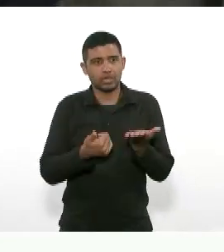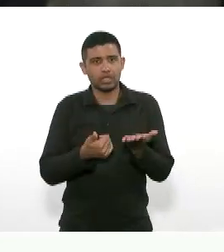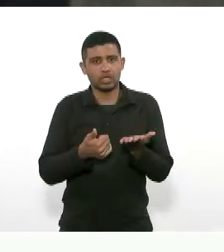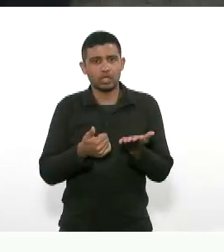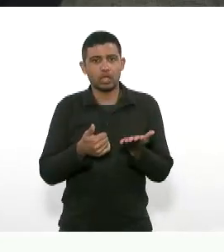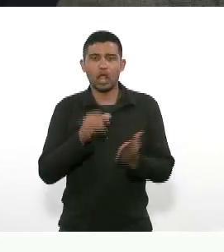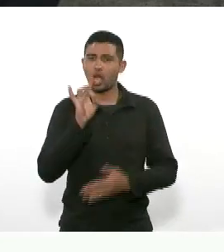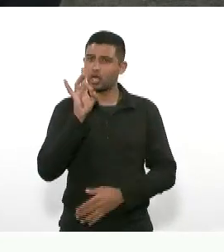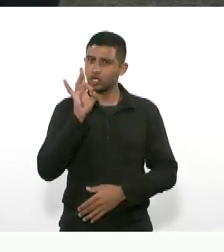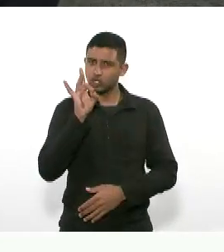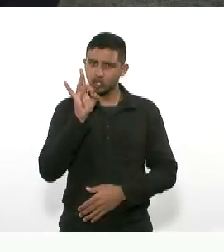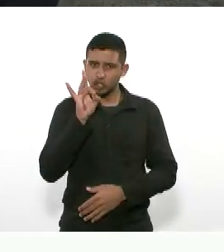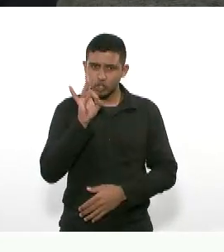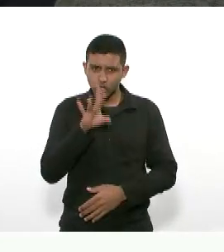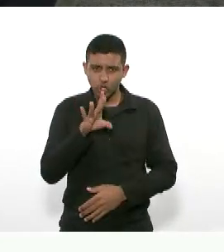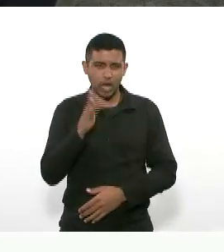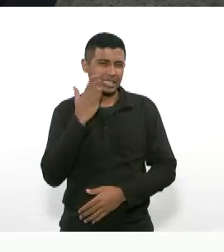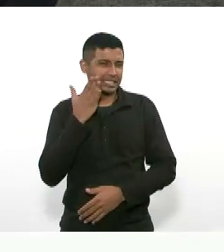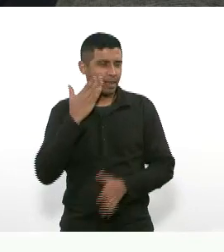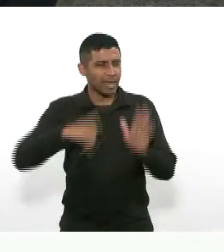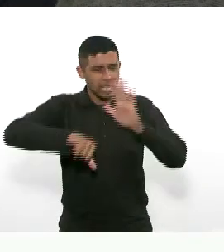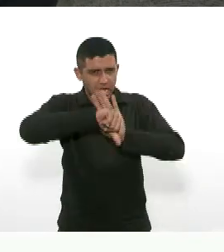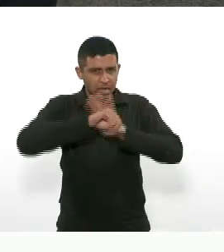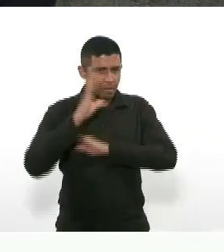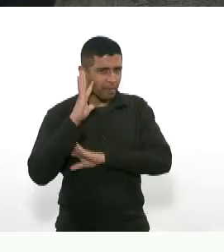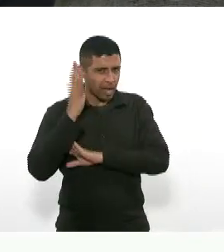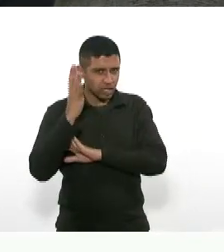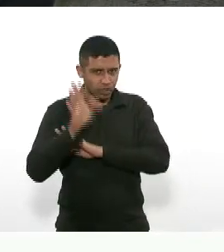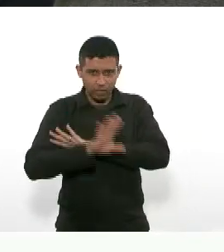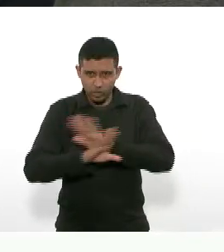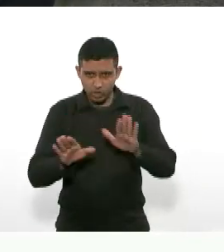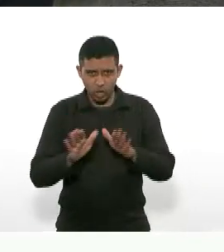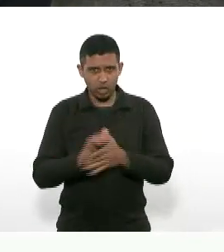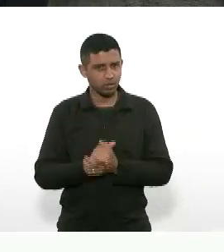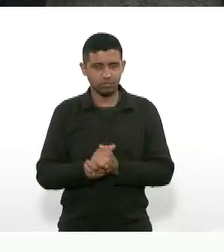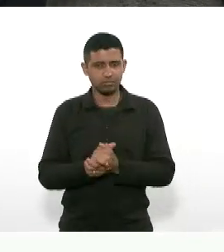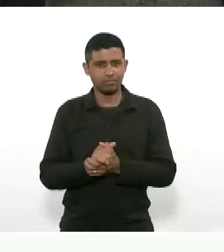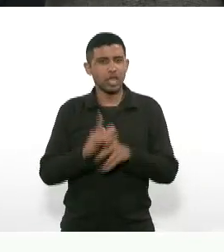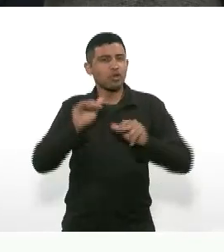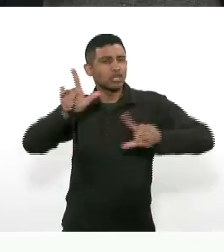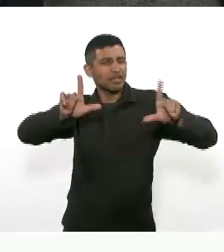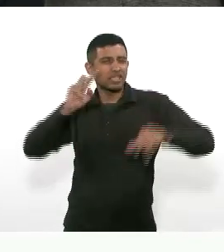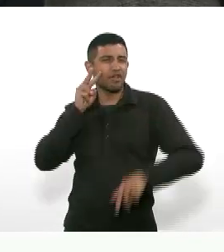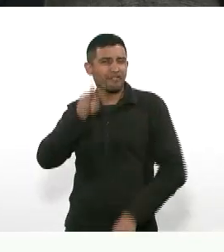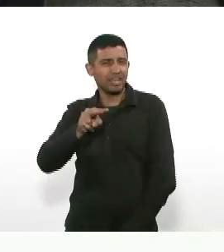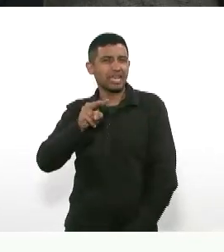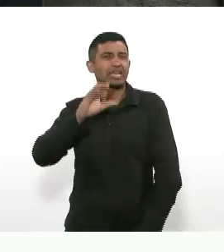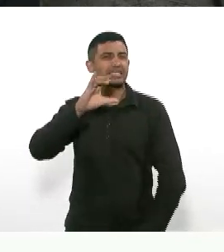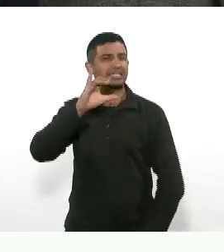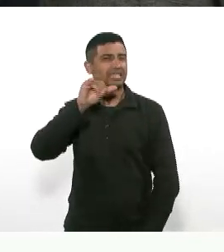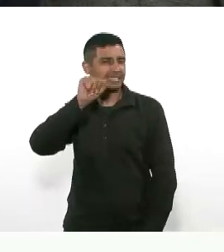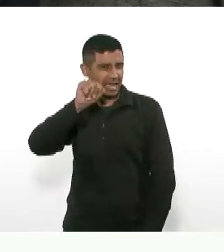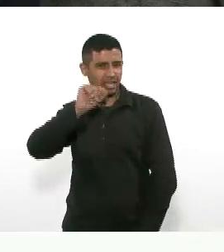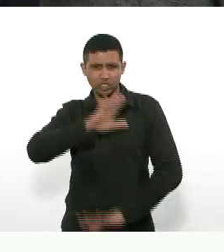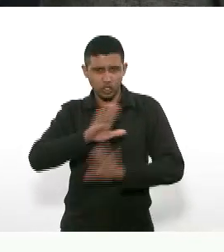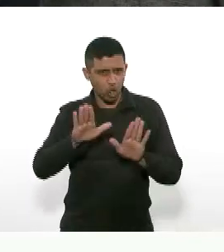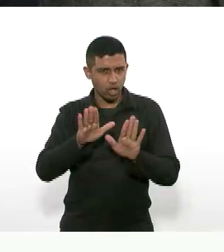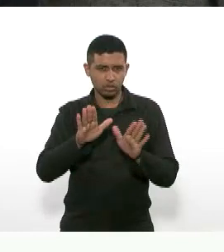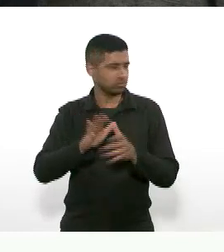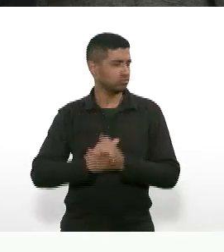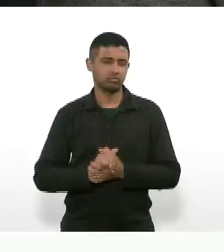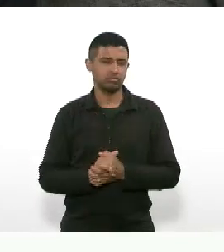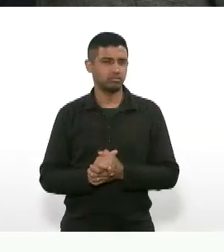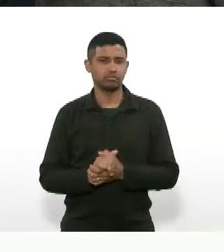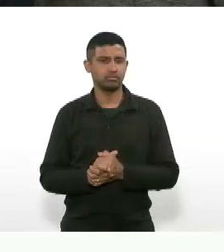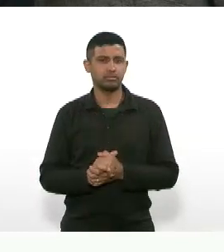só para resolução de crimes, só para o CSI, que a gente está acostumado a ver na televisão. Ele promove também, e isso deve